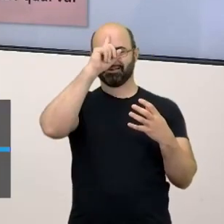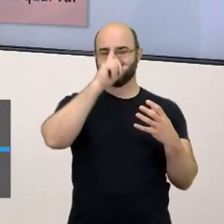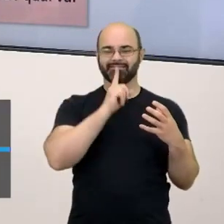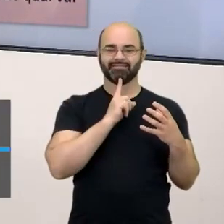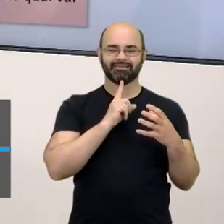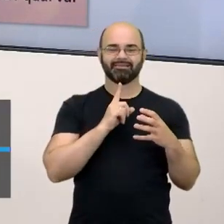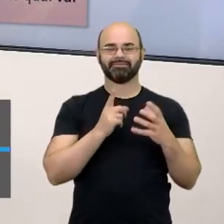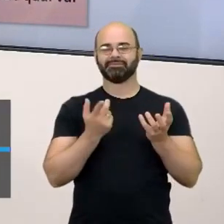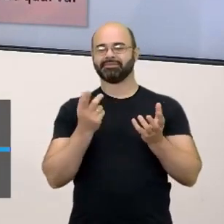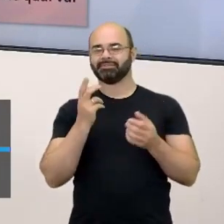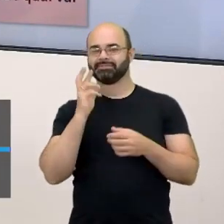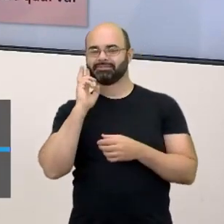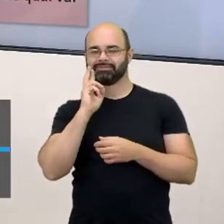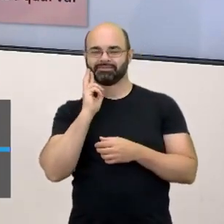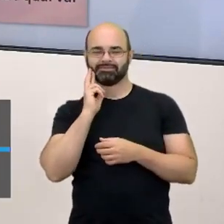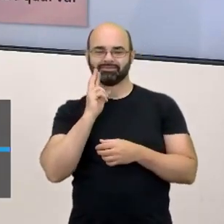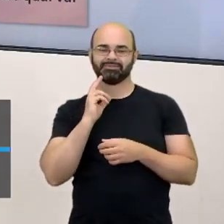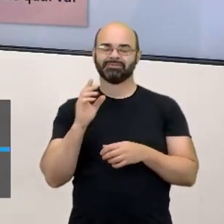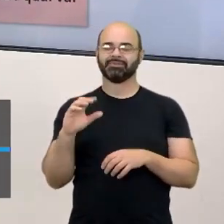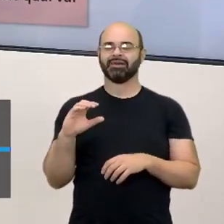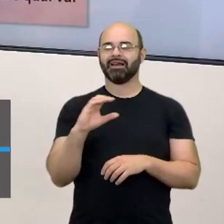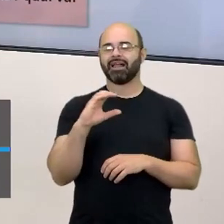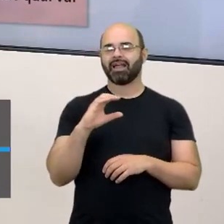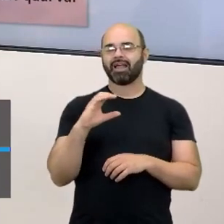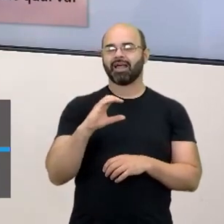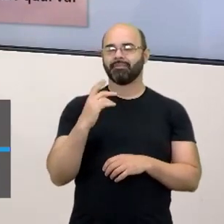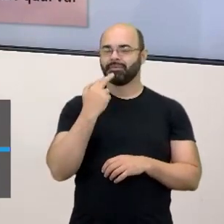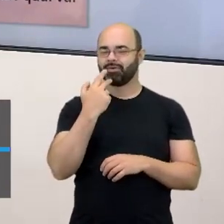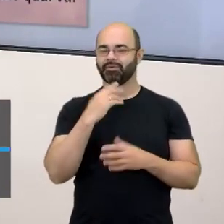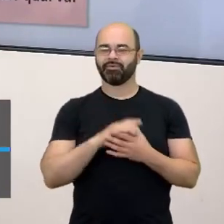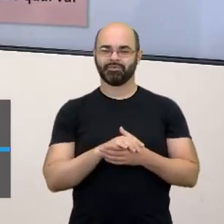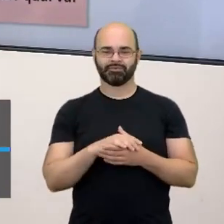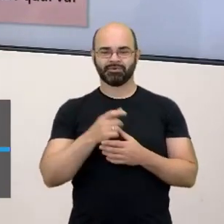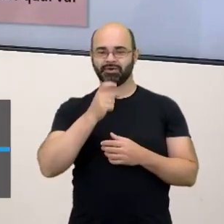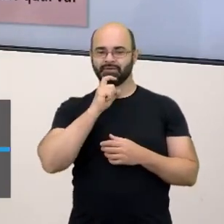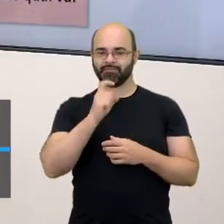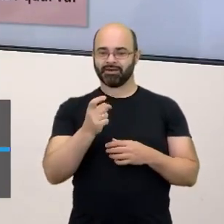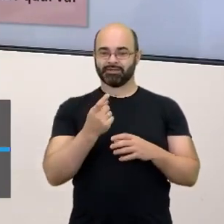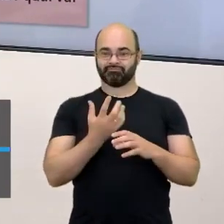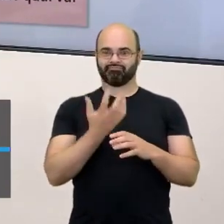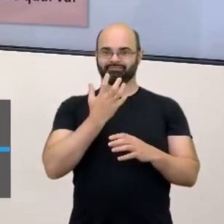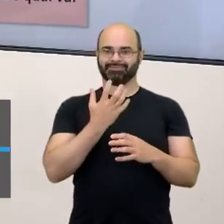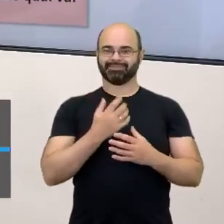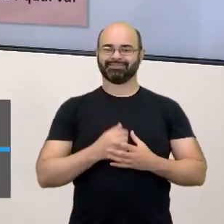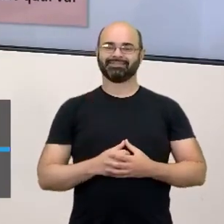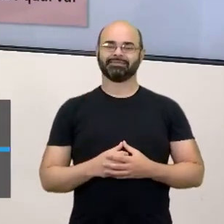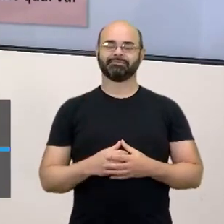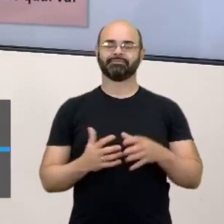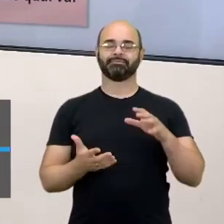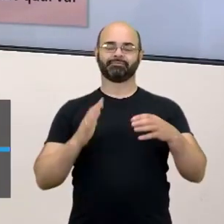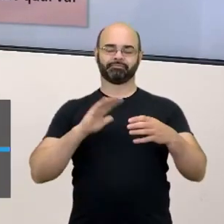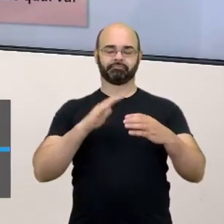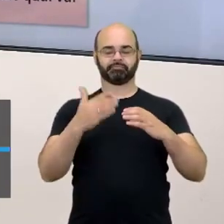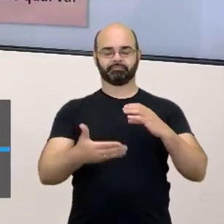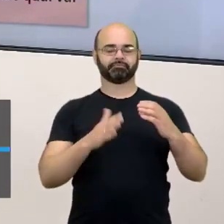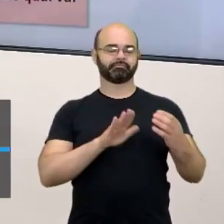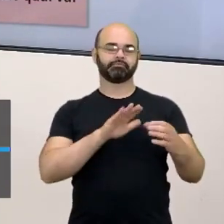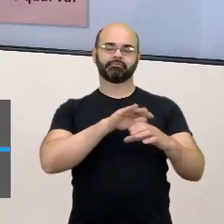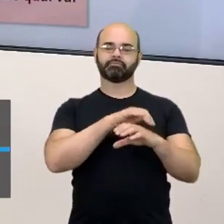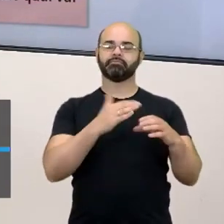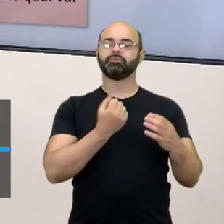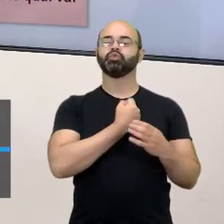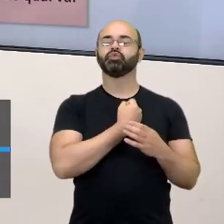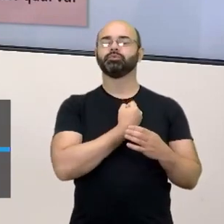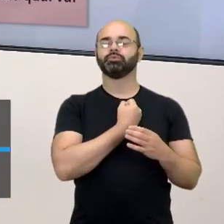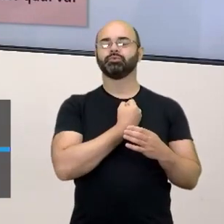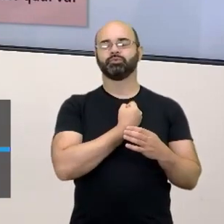amarelo, rosa, creme, enfim, vários. Tem até um verde luminoso aqui. Cada lado do dado tem um número,